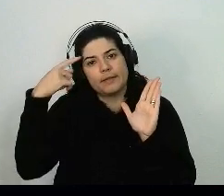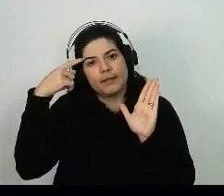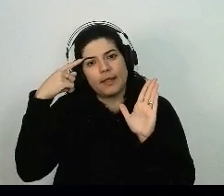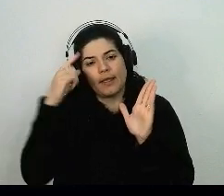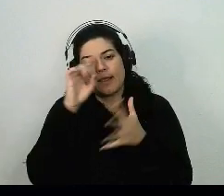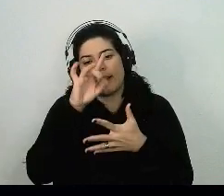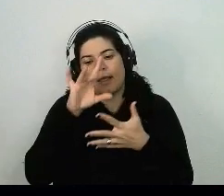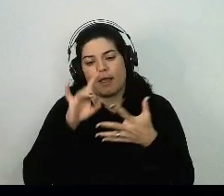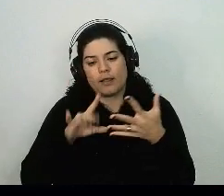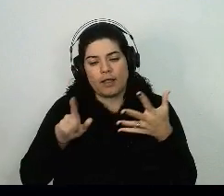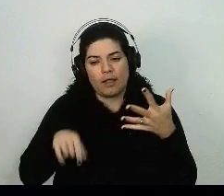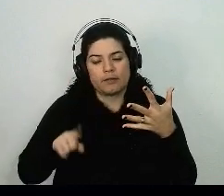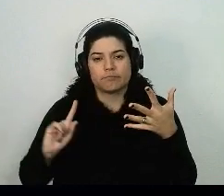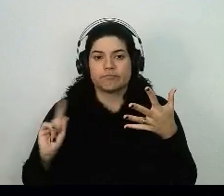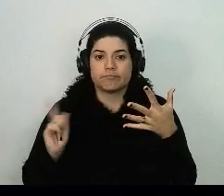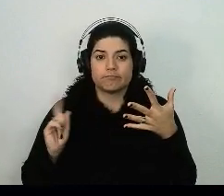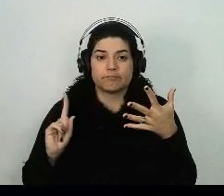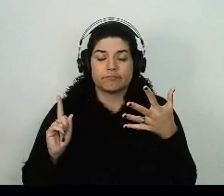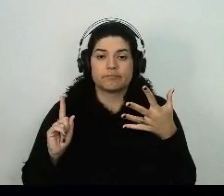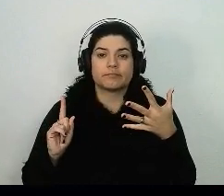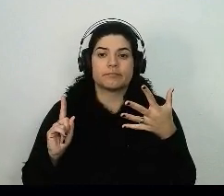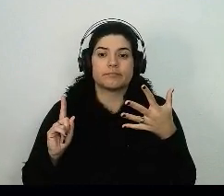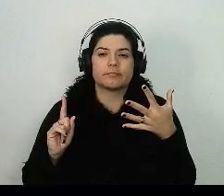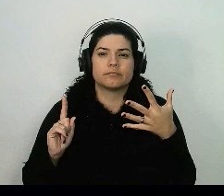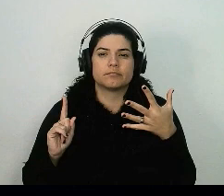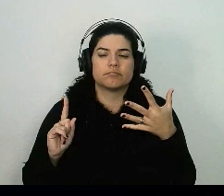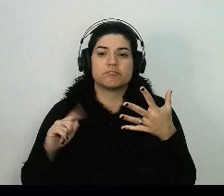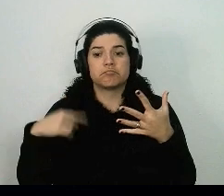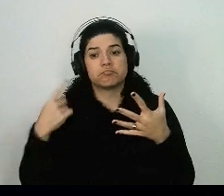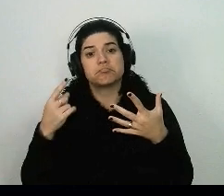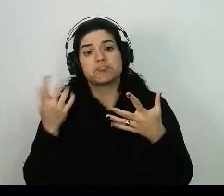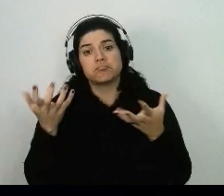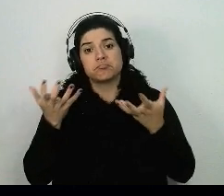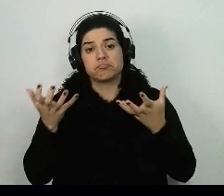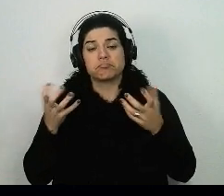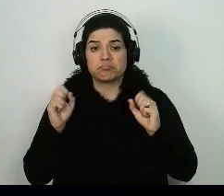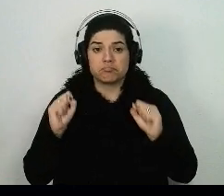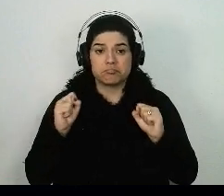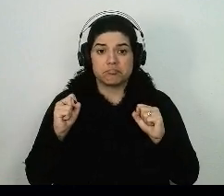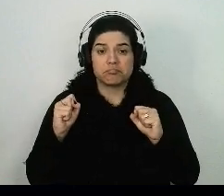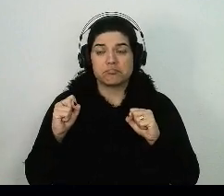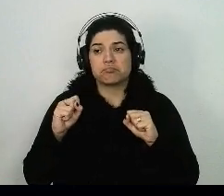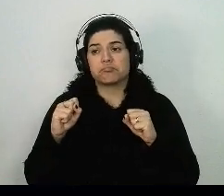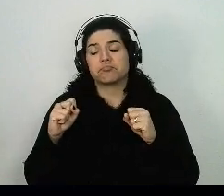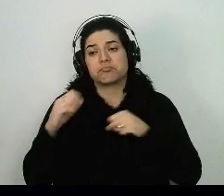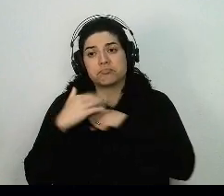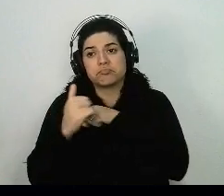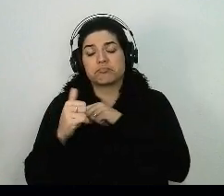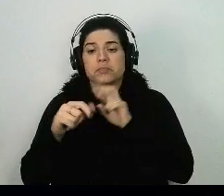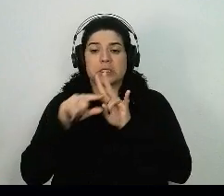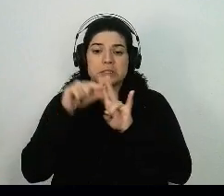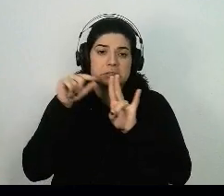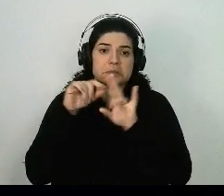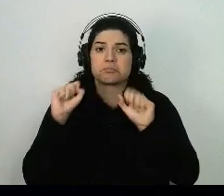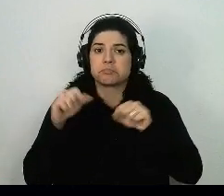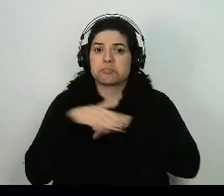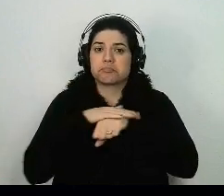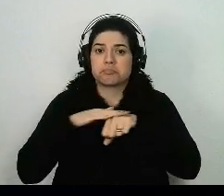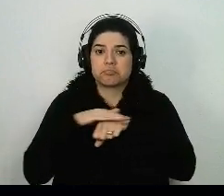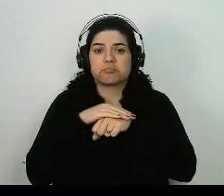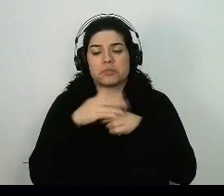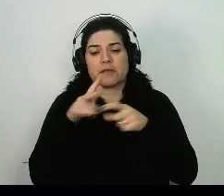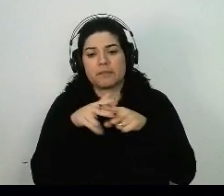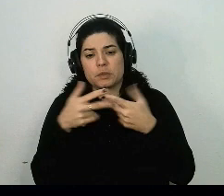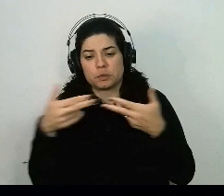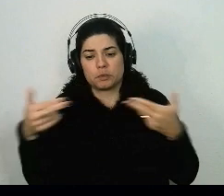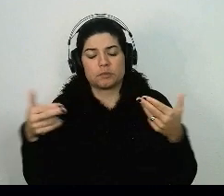né? A gente pode, quem quiser também me adicionar depois no LinkedIn, a gente pode discutir ferramentas, ferramental, tá muito legal. Mas